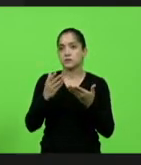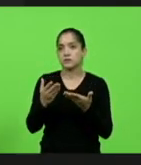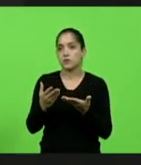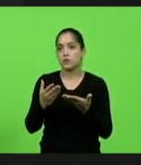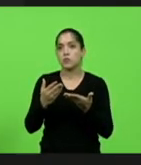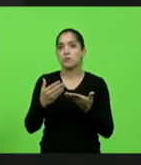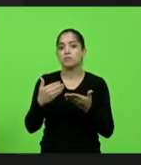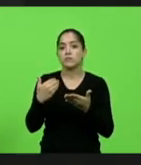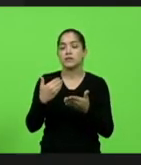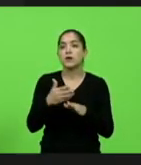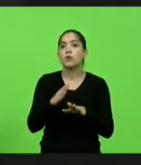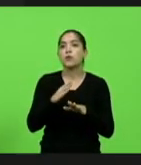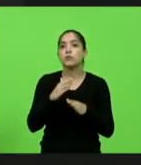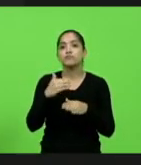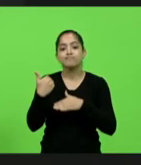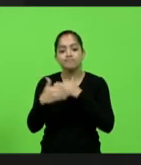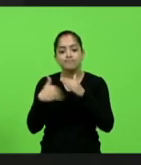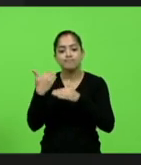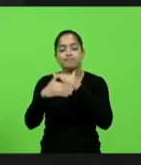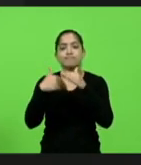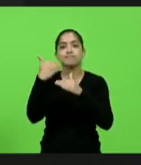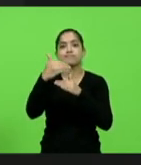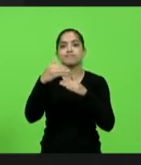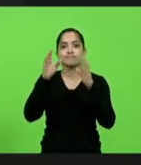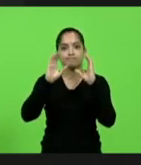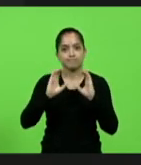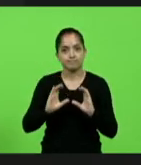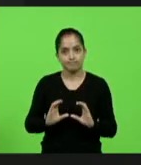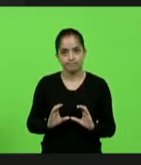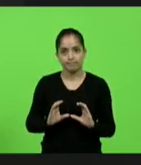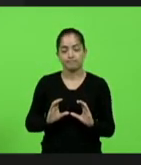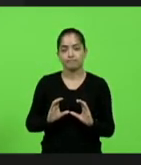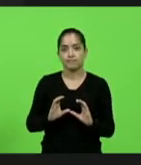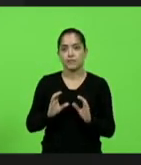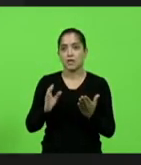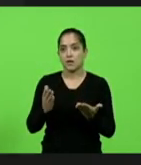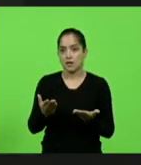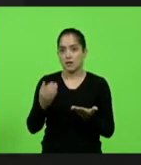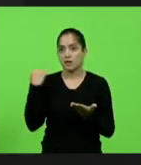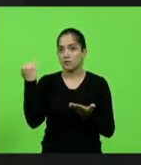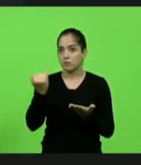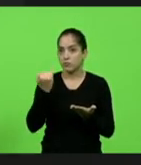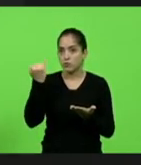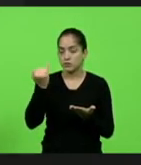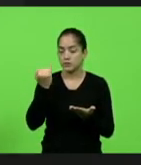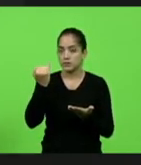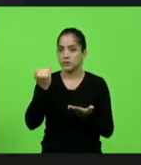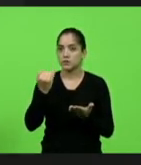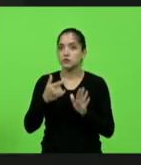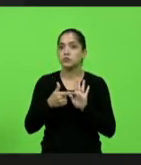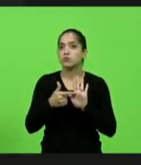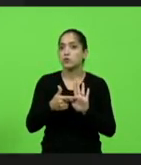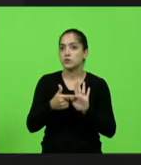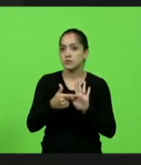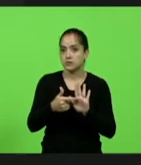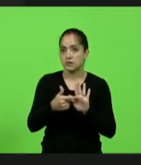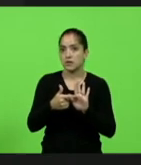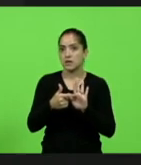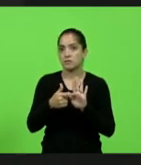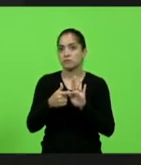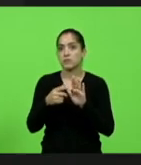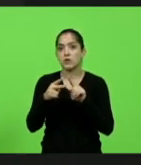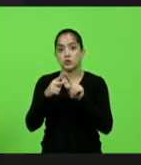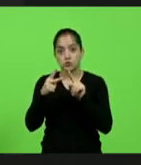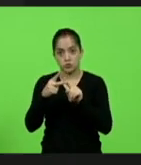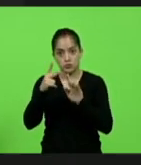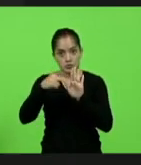preparo para a cidadania plena. É importante também frisar os dois projetos de